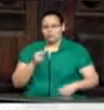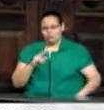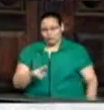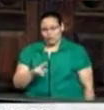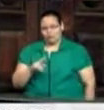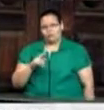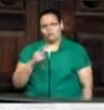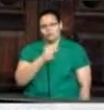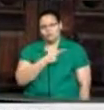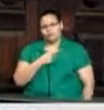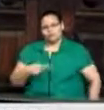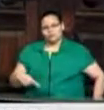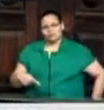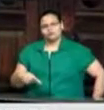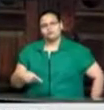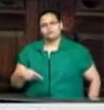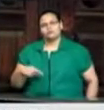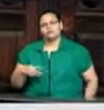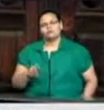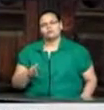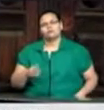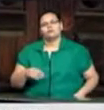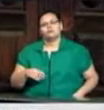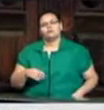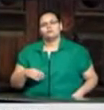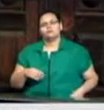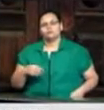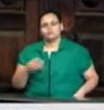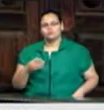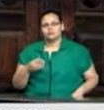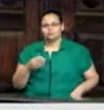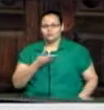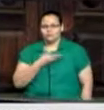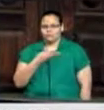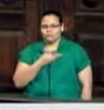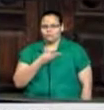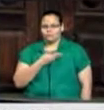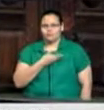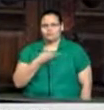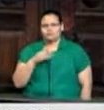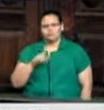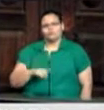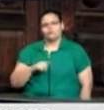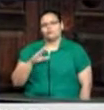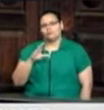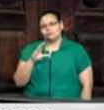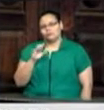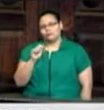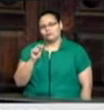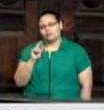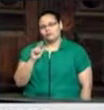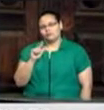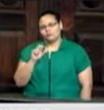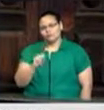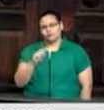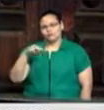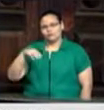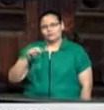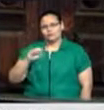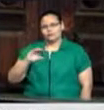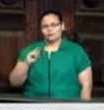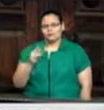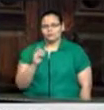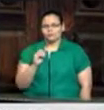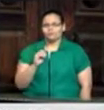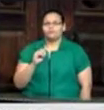Senhor presidente em exercício, nobre colega e amigo, deputado Carlos Macedo, deputada Marta